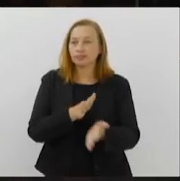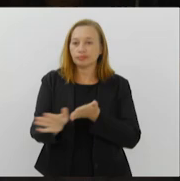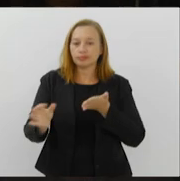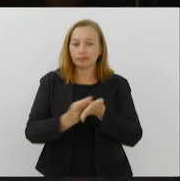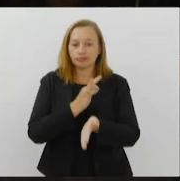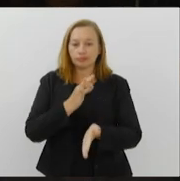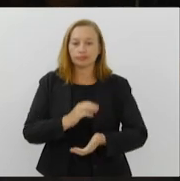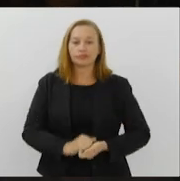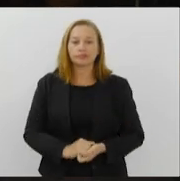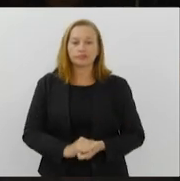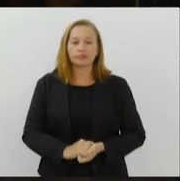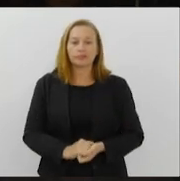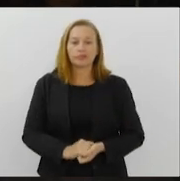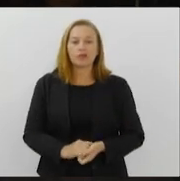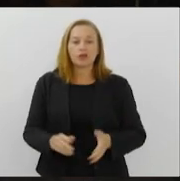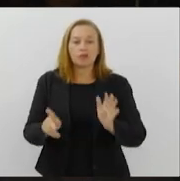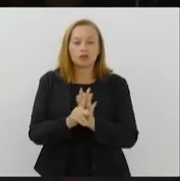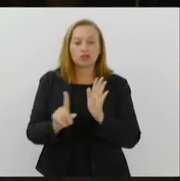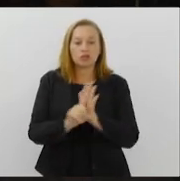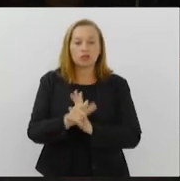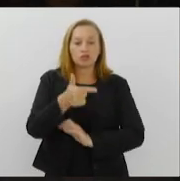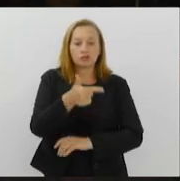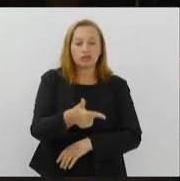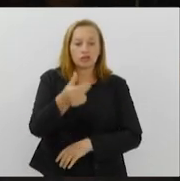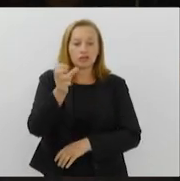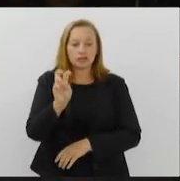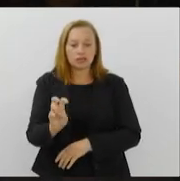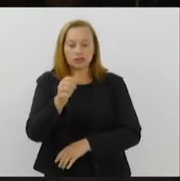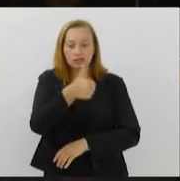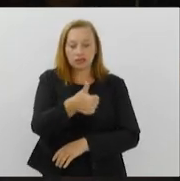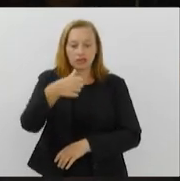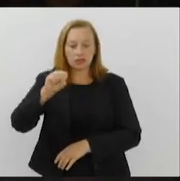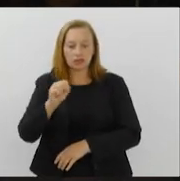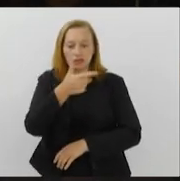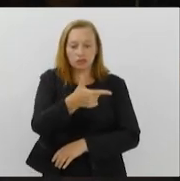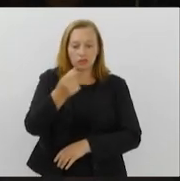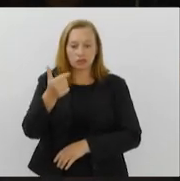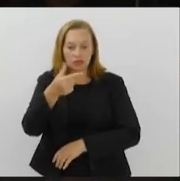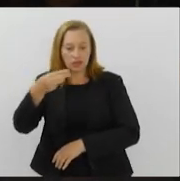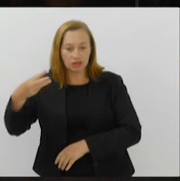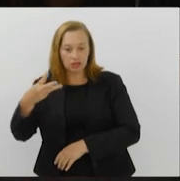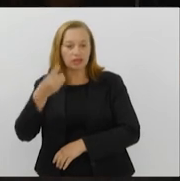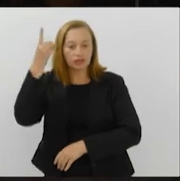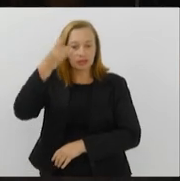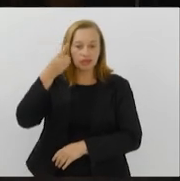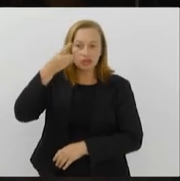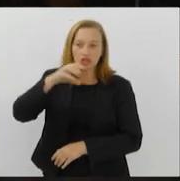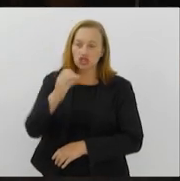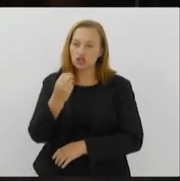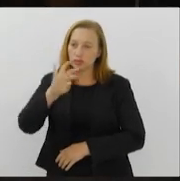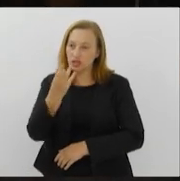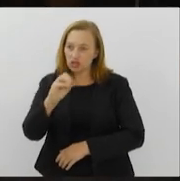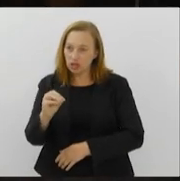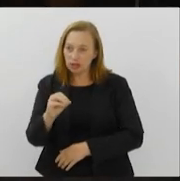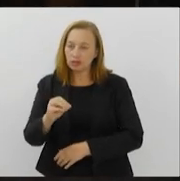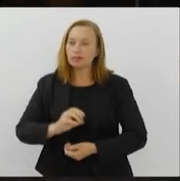autógrafo. Projeto de lei número 2518 de 2023, de autoria do deputado Chico Machado,